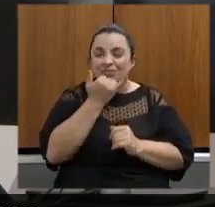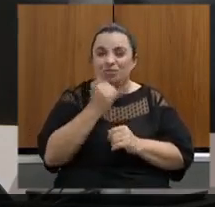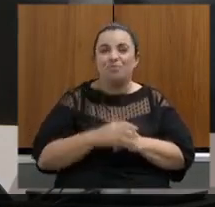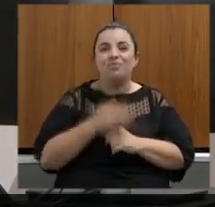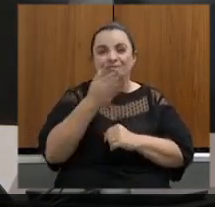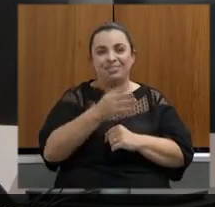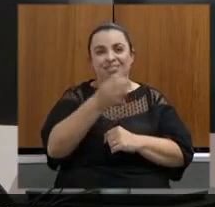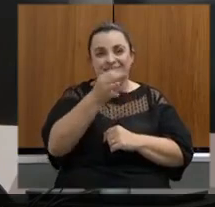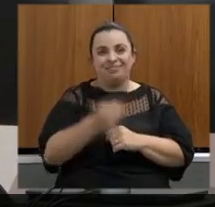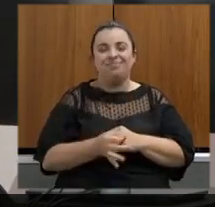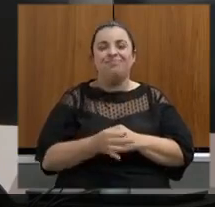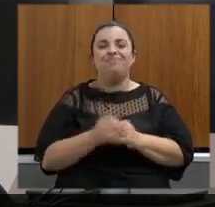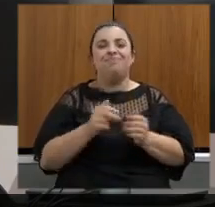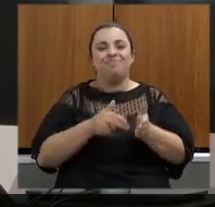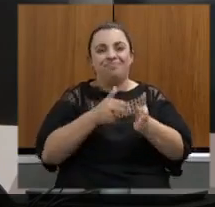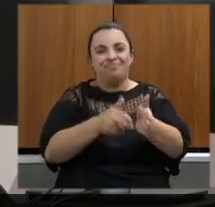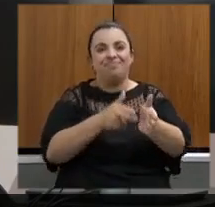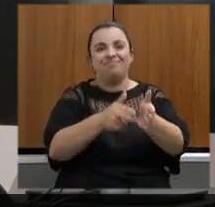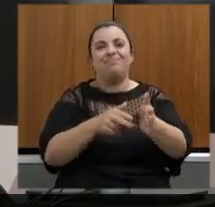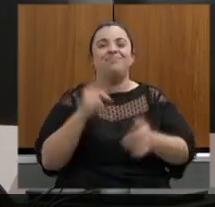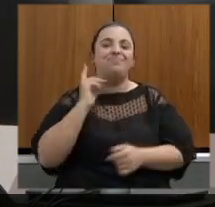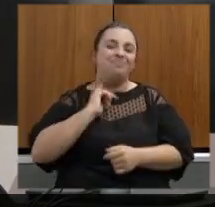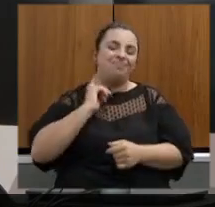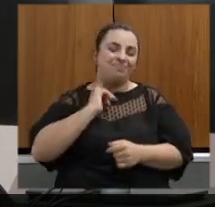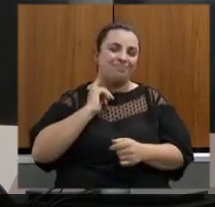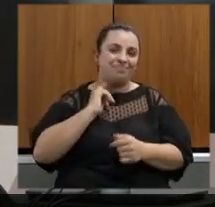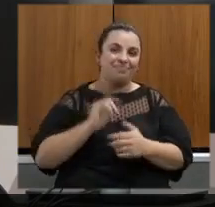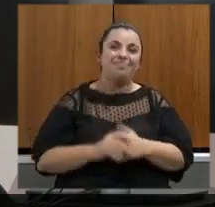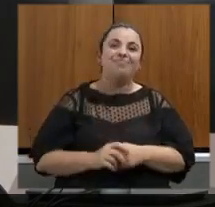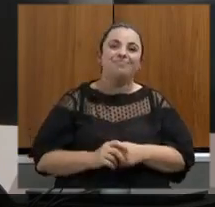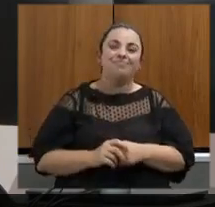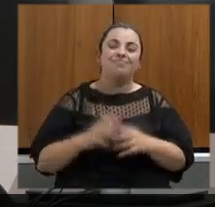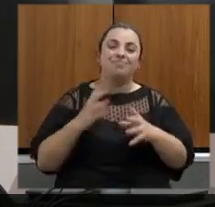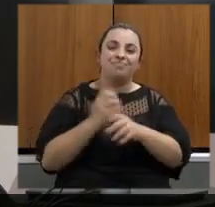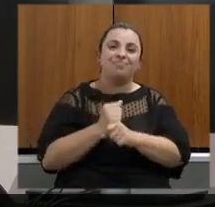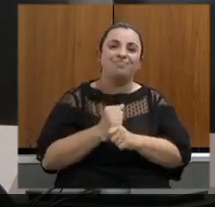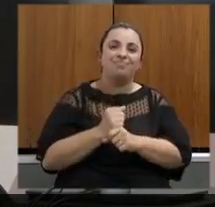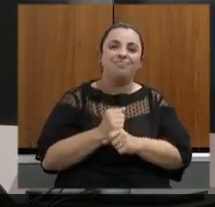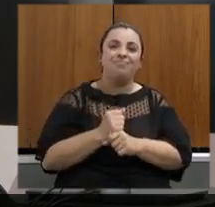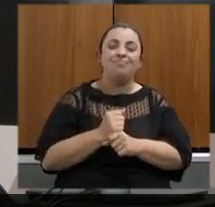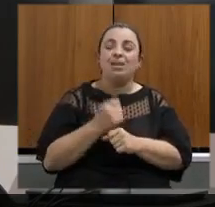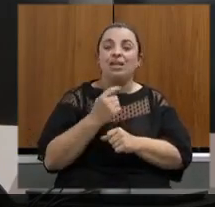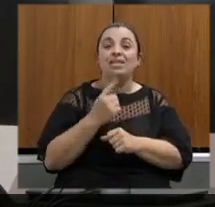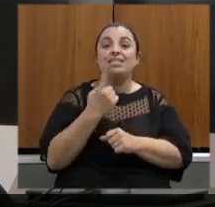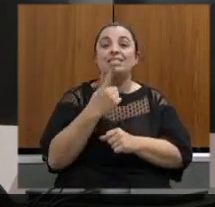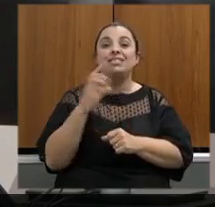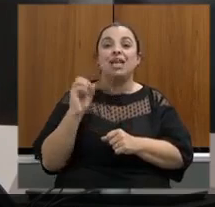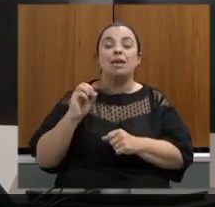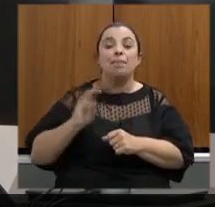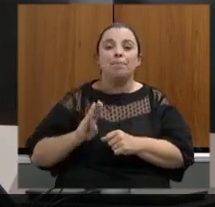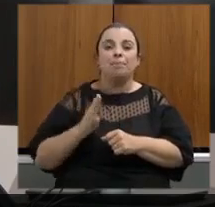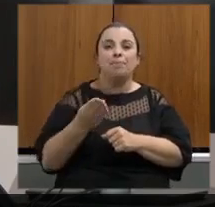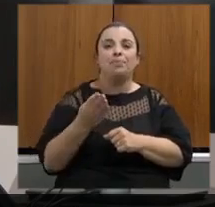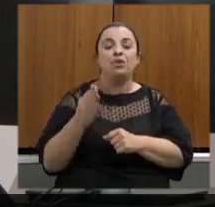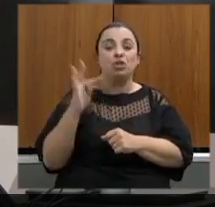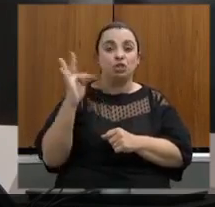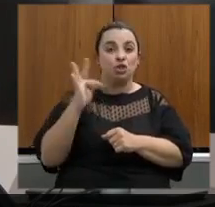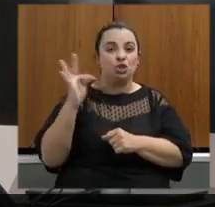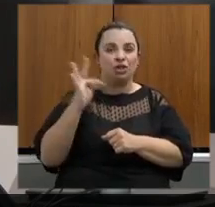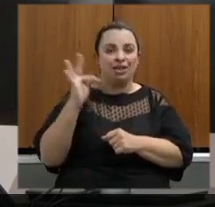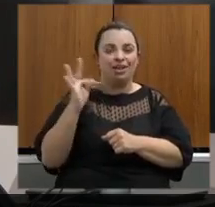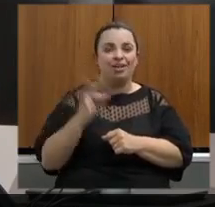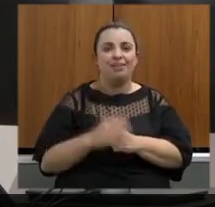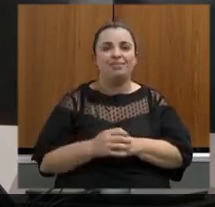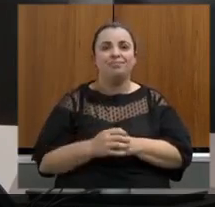do plano estraté Ferroviário Minas Gerais são seis milhões de toneladas na linha e agora